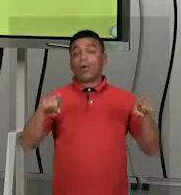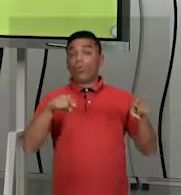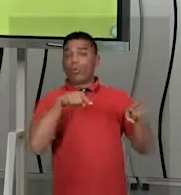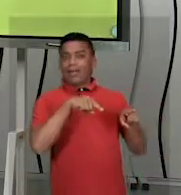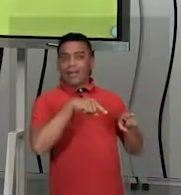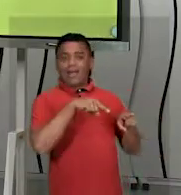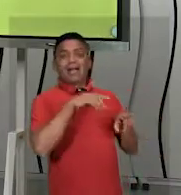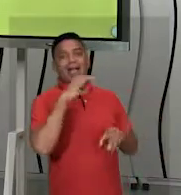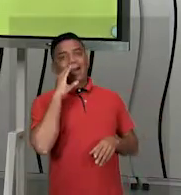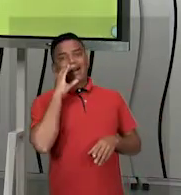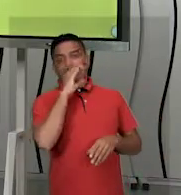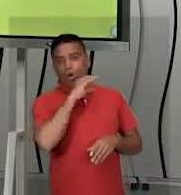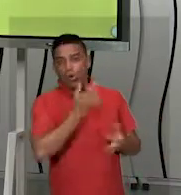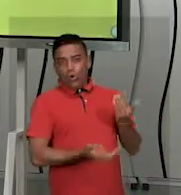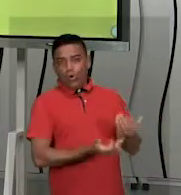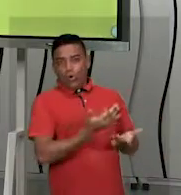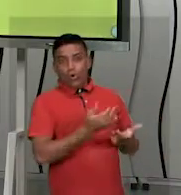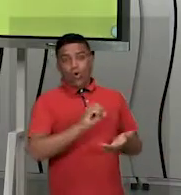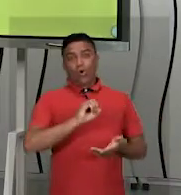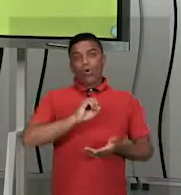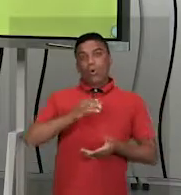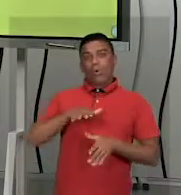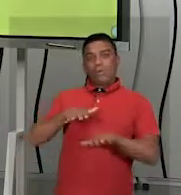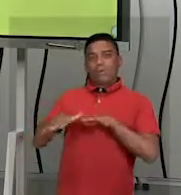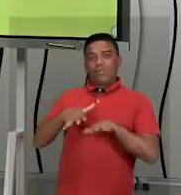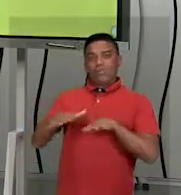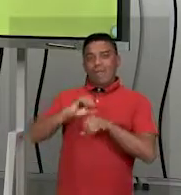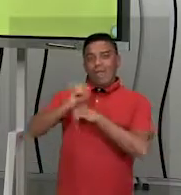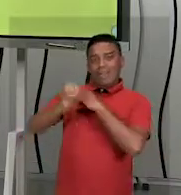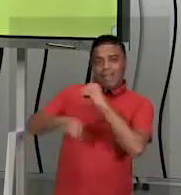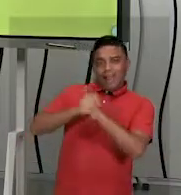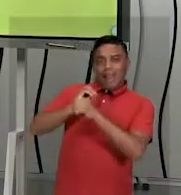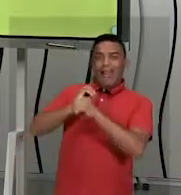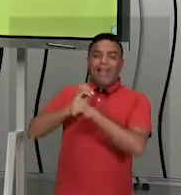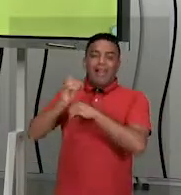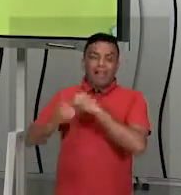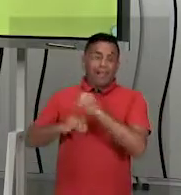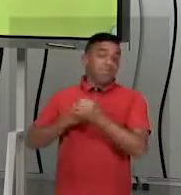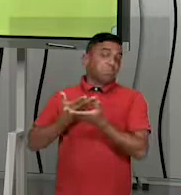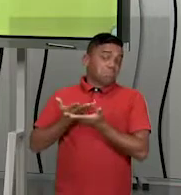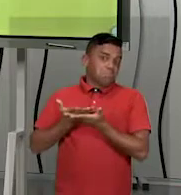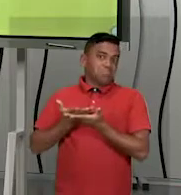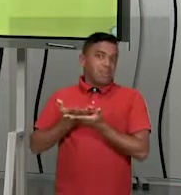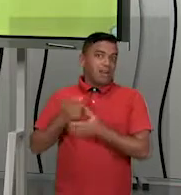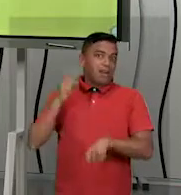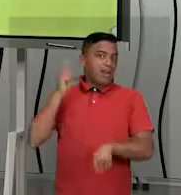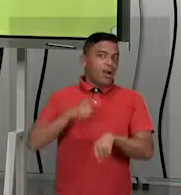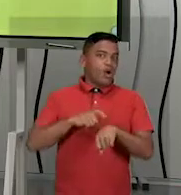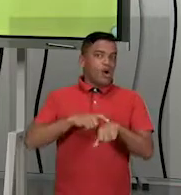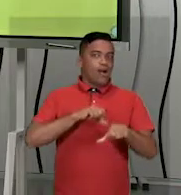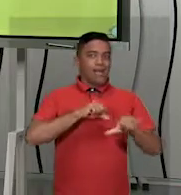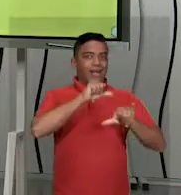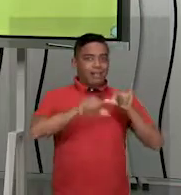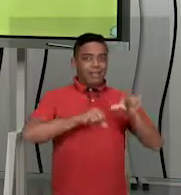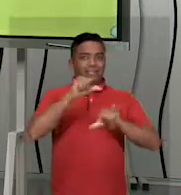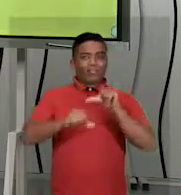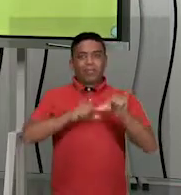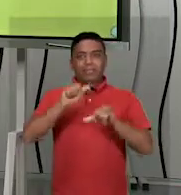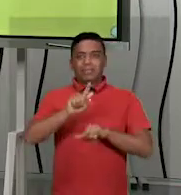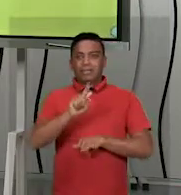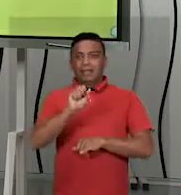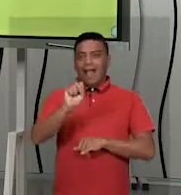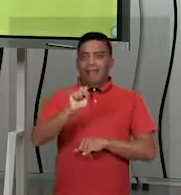calor e o trabalho que ele sofreu ou realizou naquele momento ali da transformação gasosa que